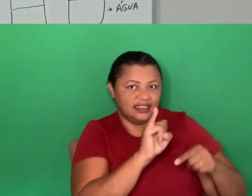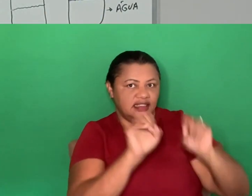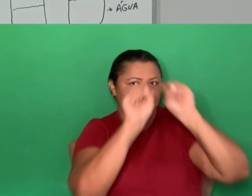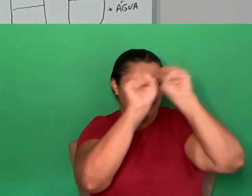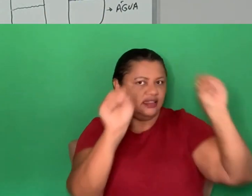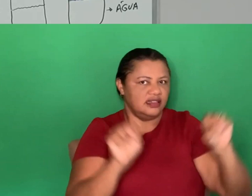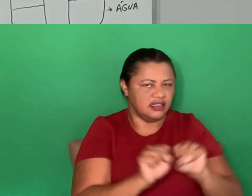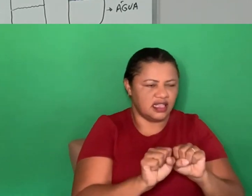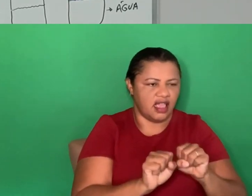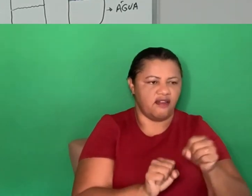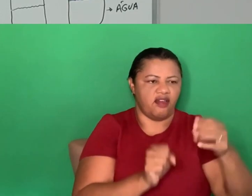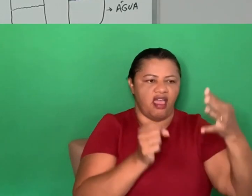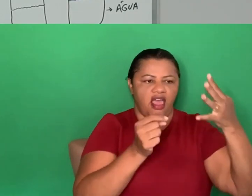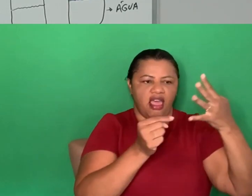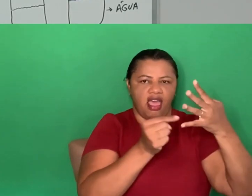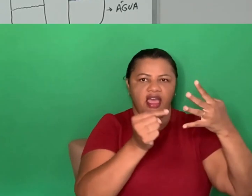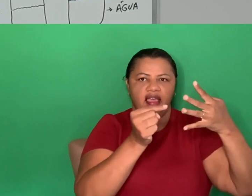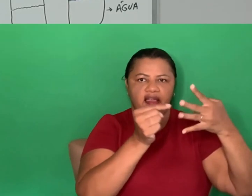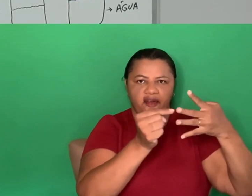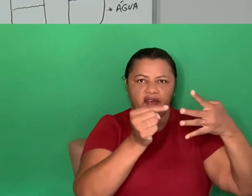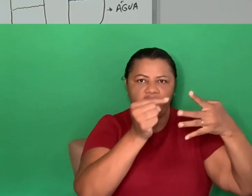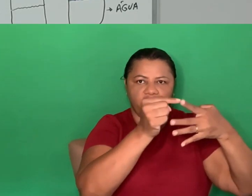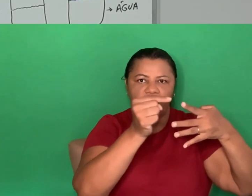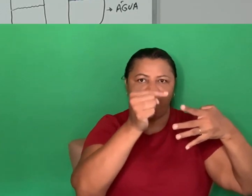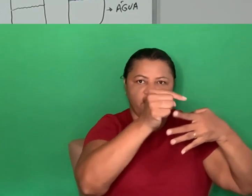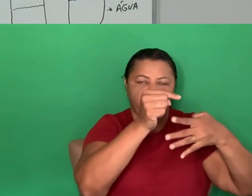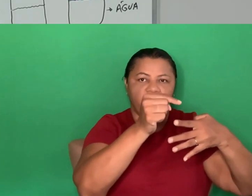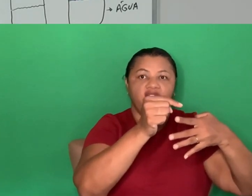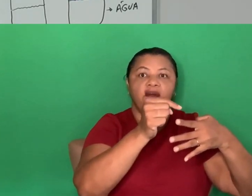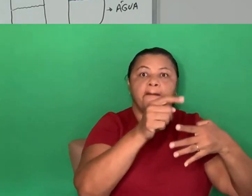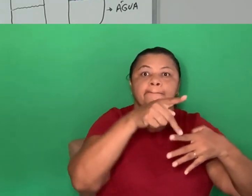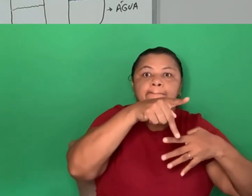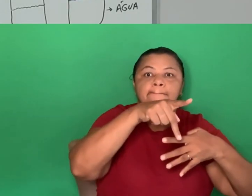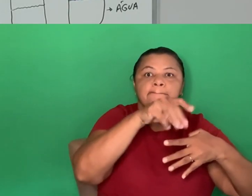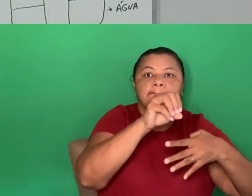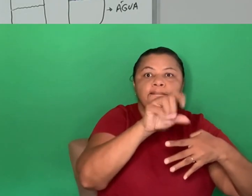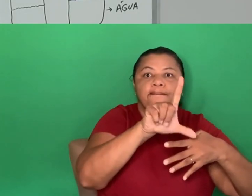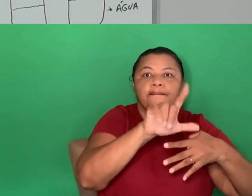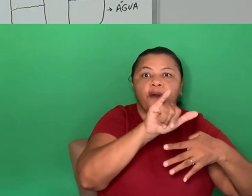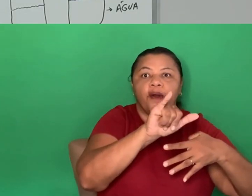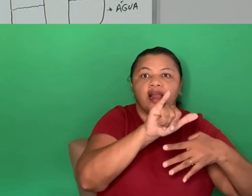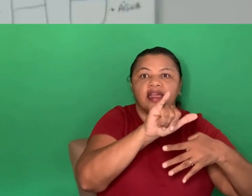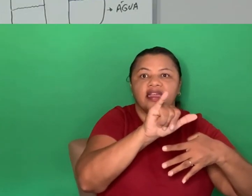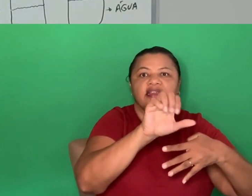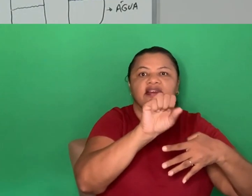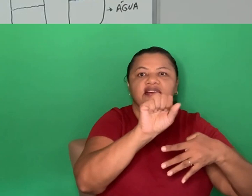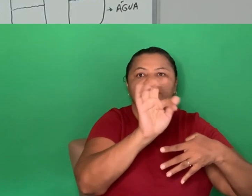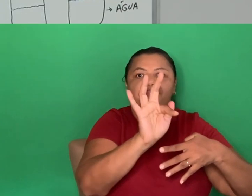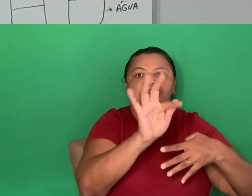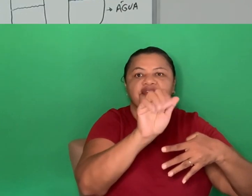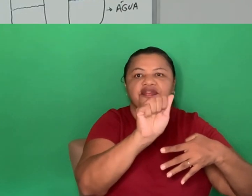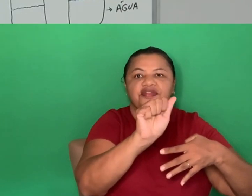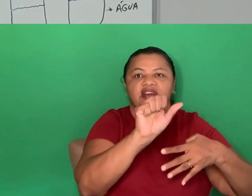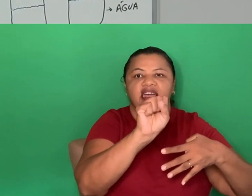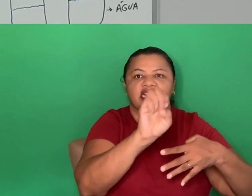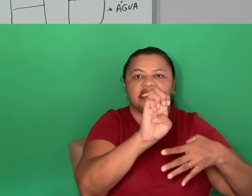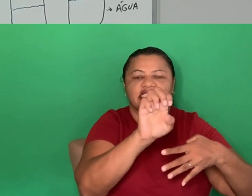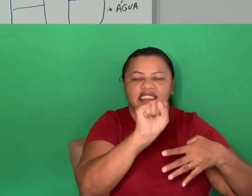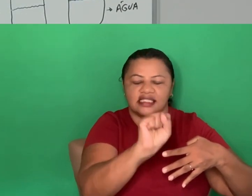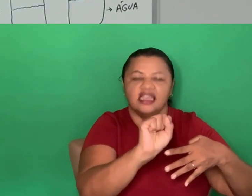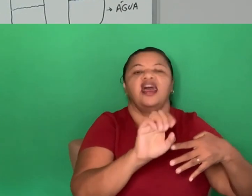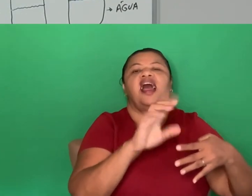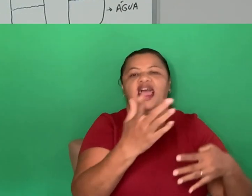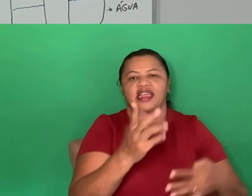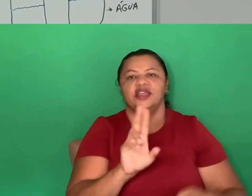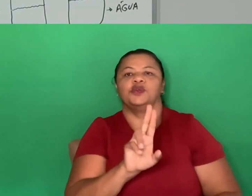da areia. Se eu tenho água e óleo, também são duas fases. Tem a fase do óleo e tem a fase da água. São fases